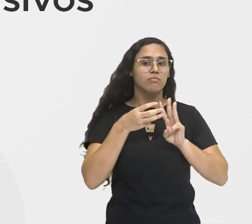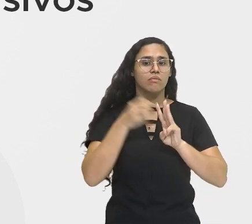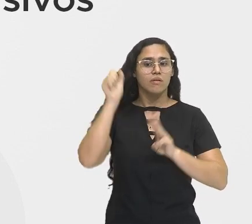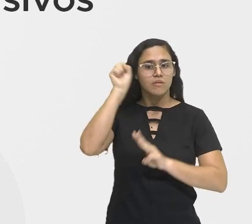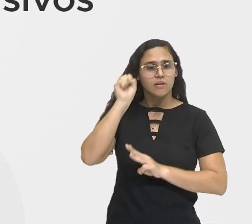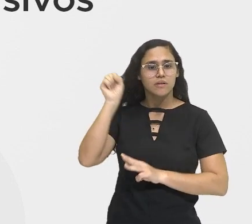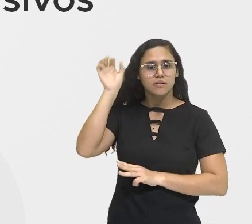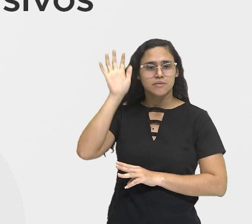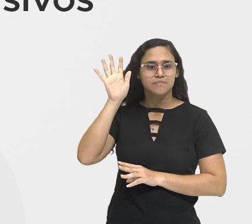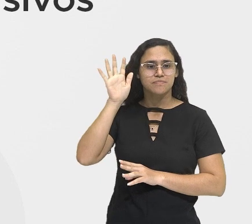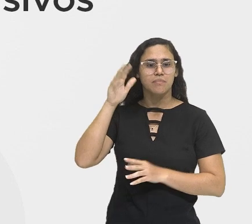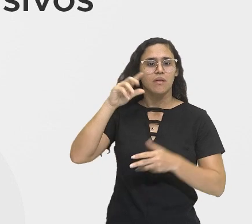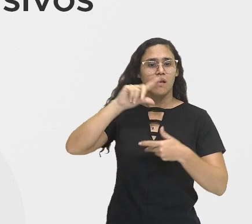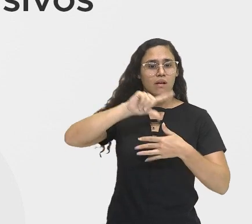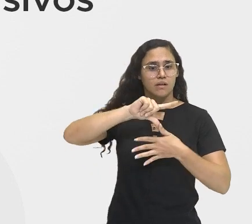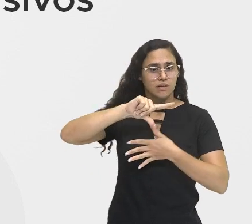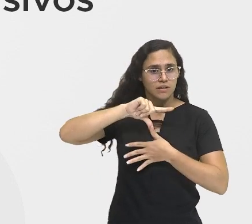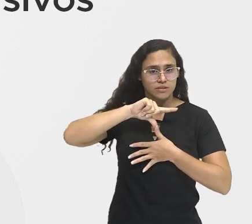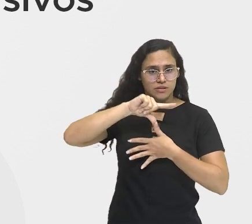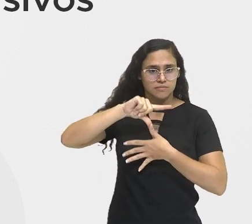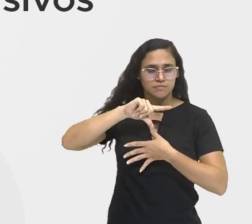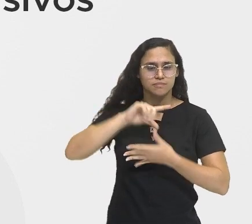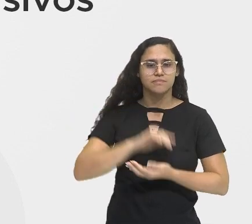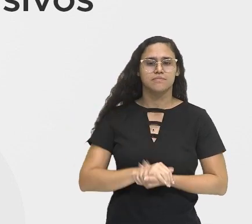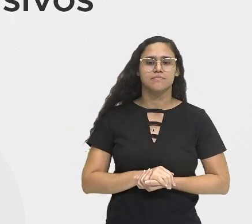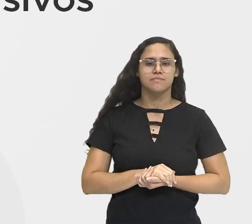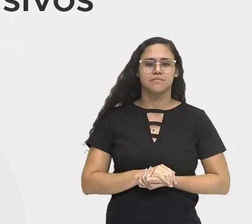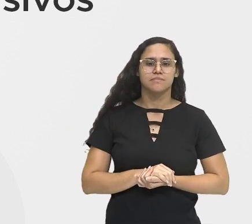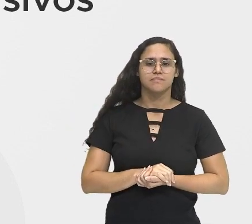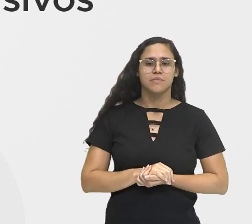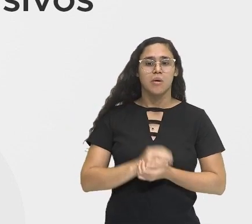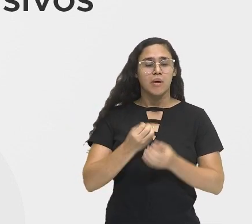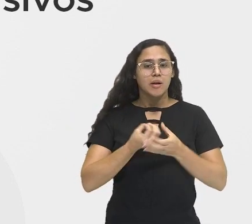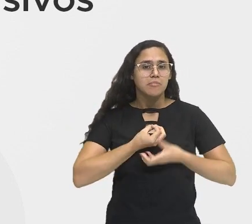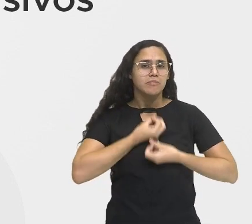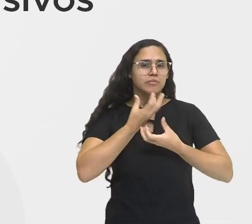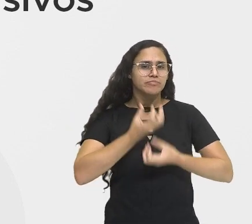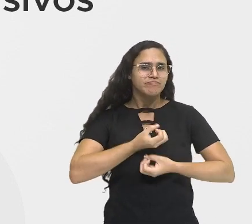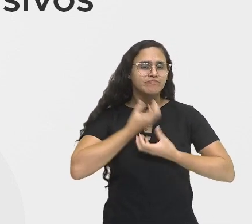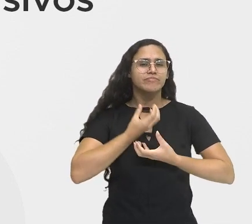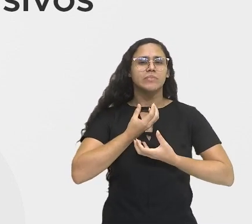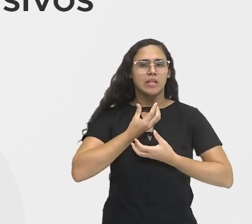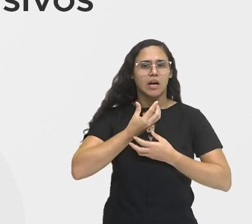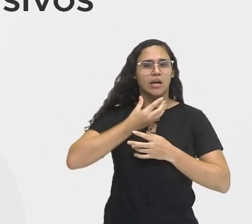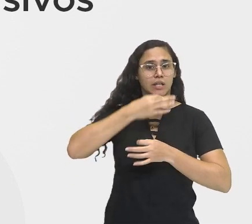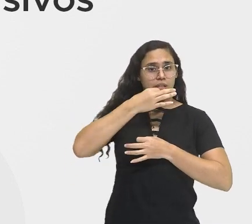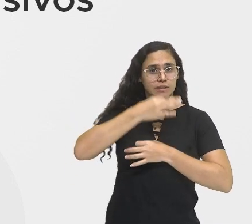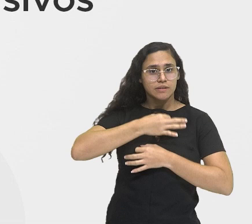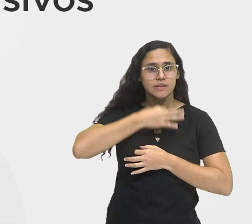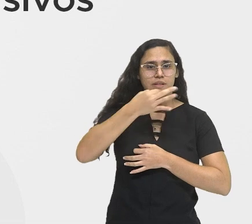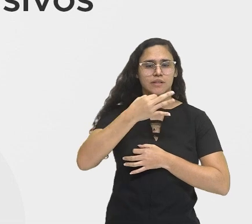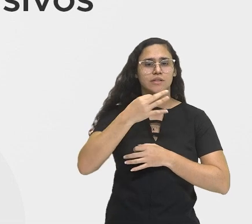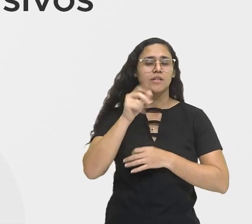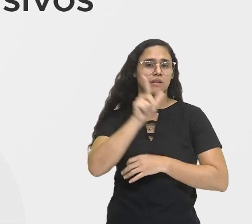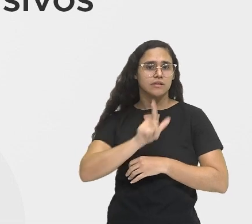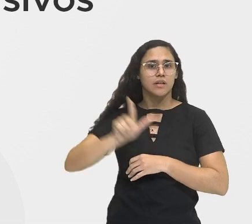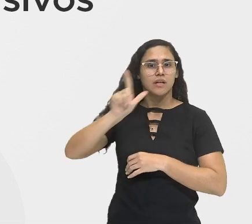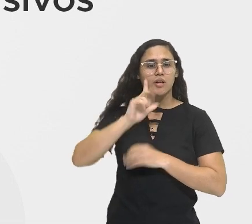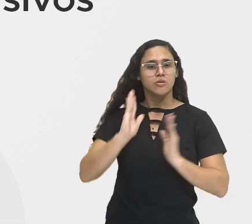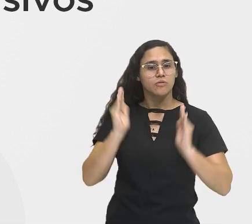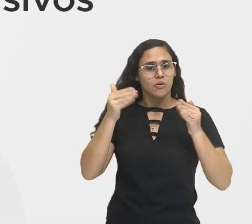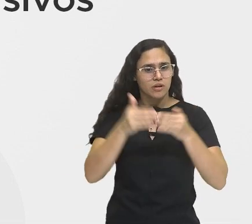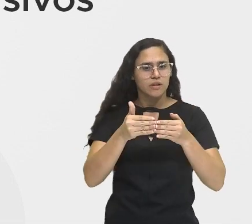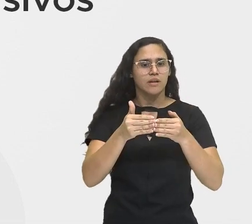indígena, africana e latino-americana, para a elaboração de crítica literária embasada